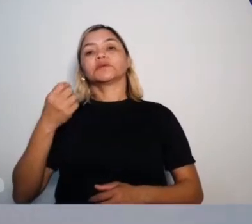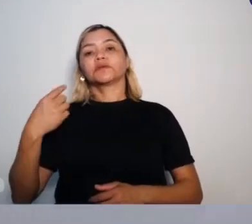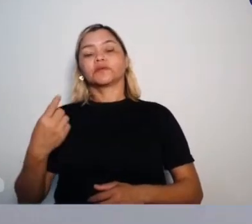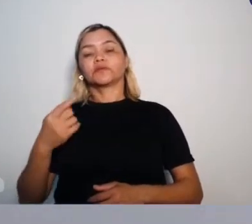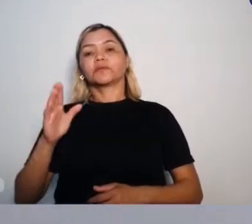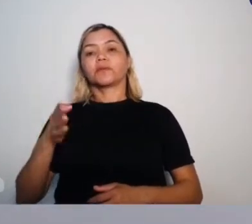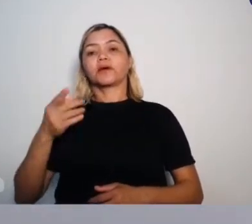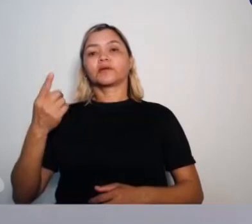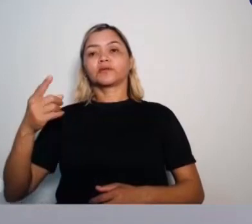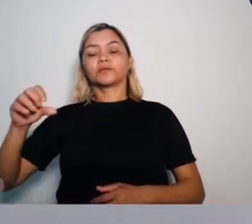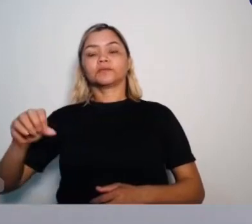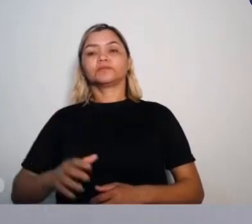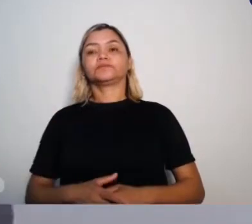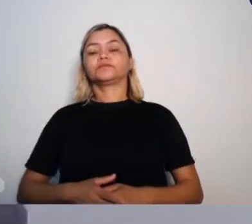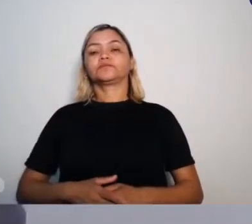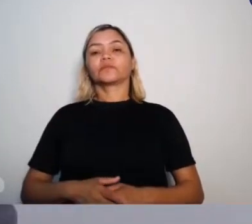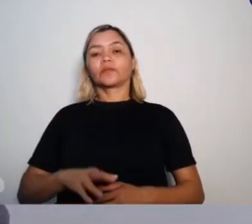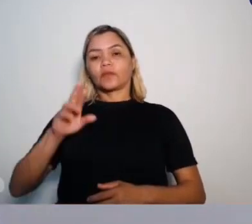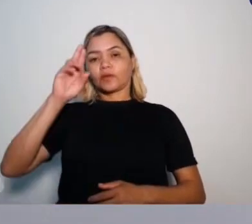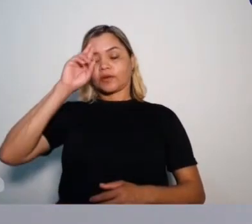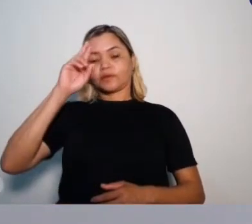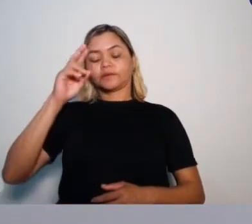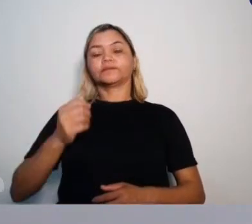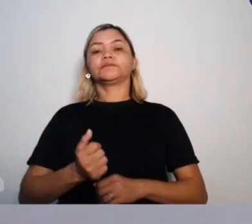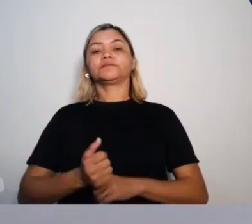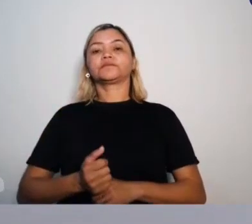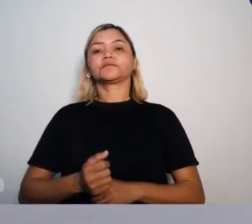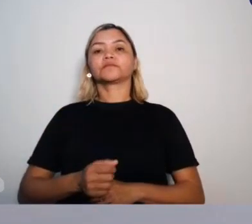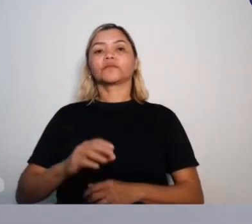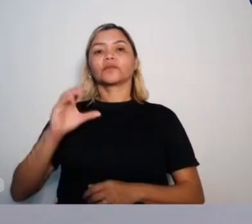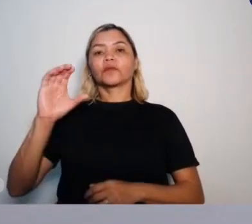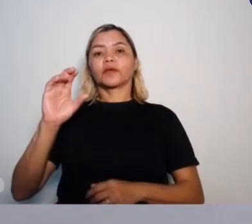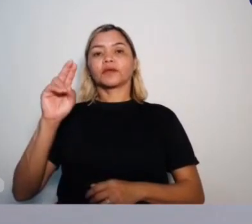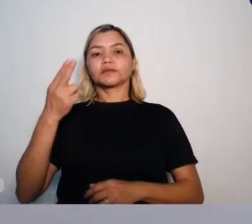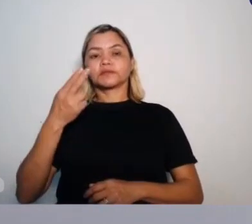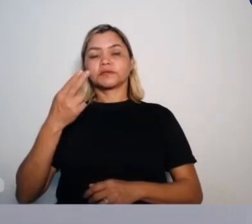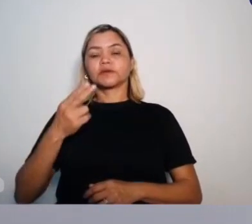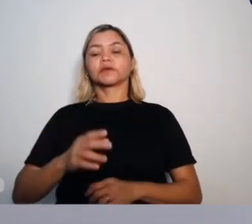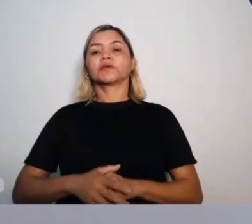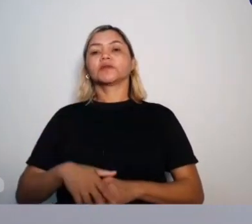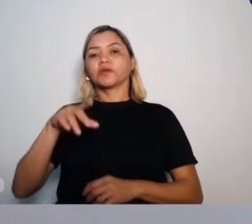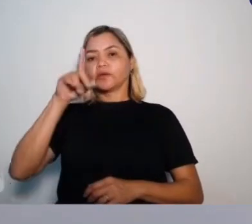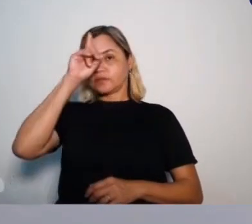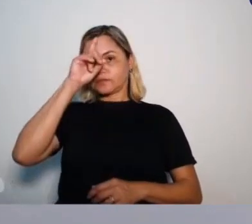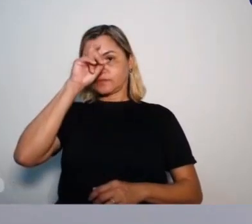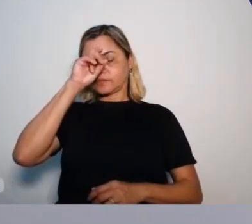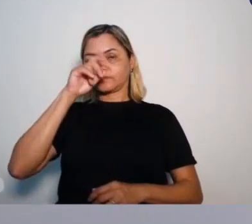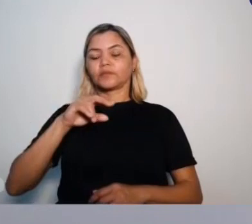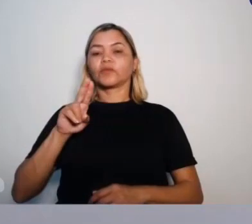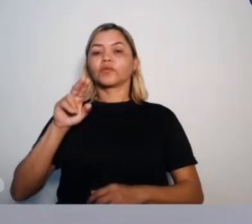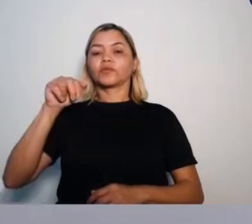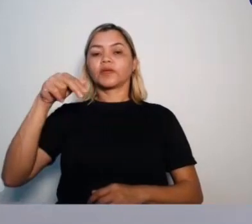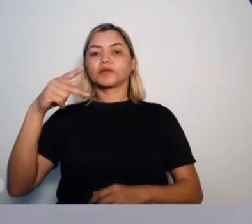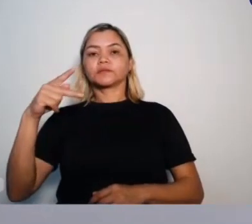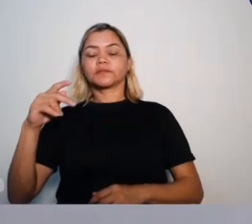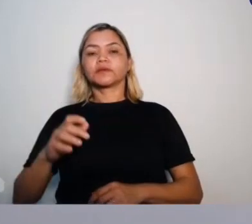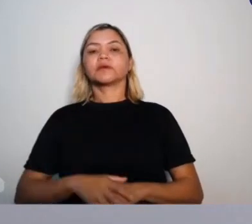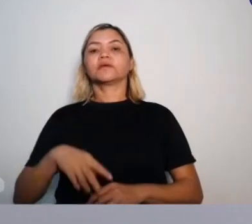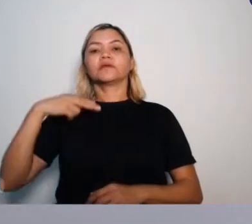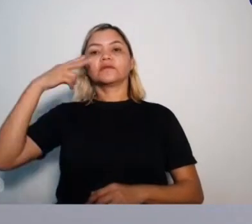Do superintendente do Hospital das Clínicas de Botucatu, Unesp, para vereadora